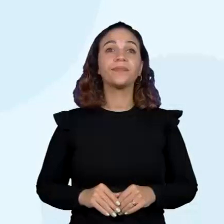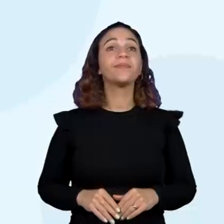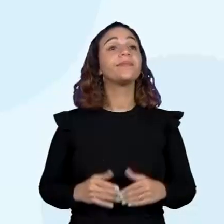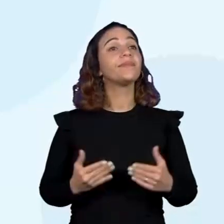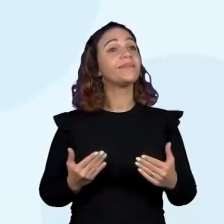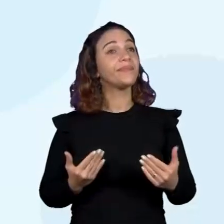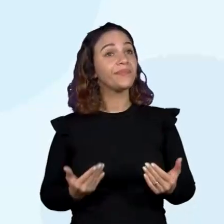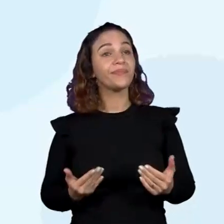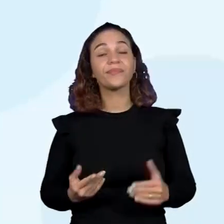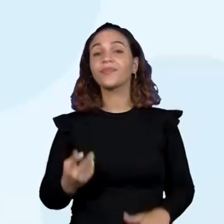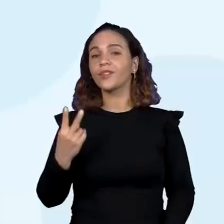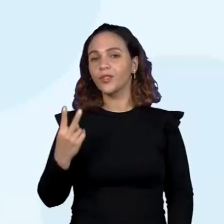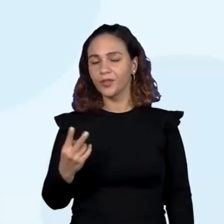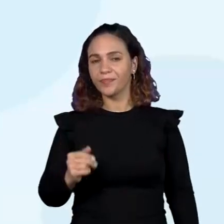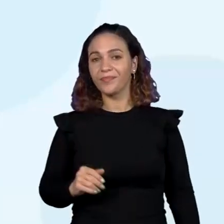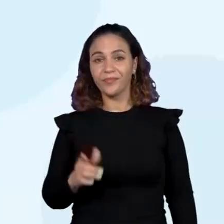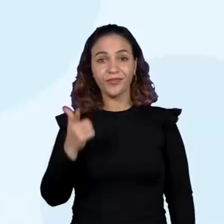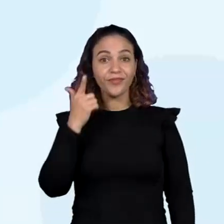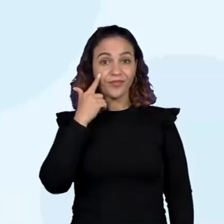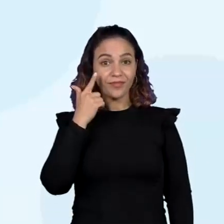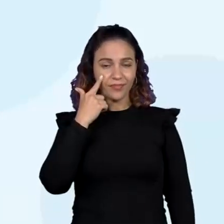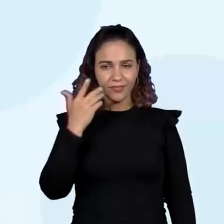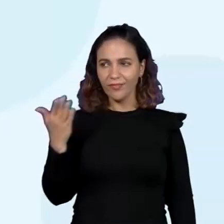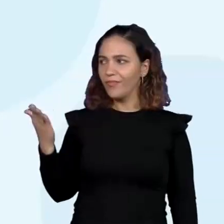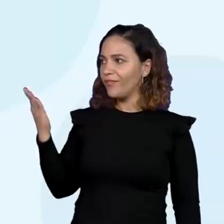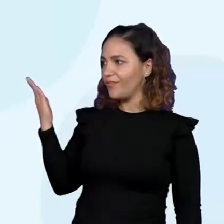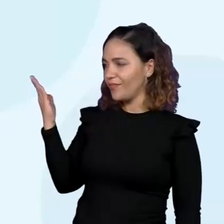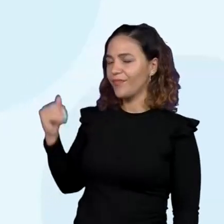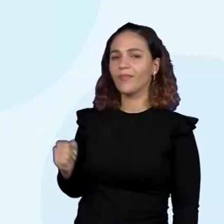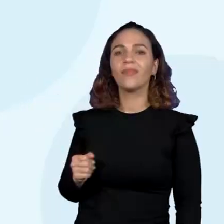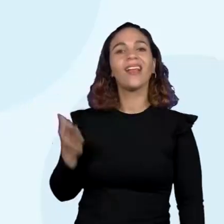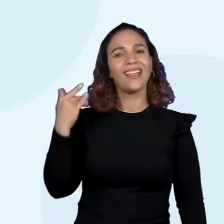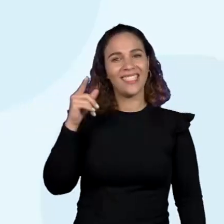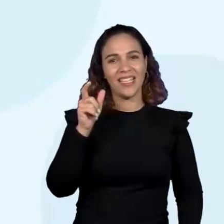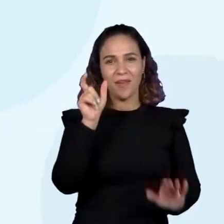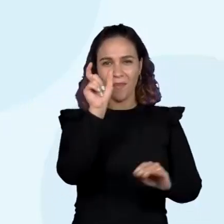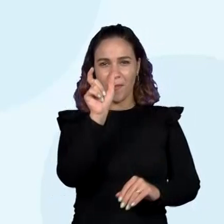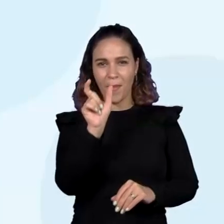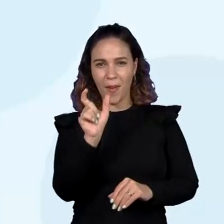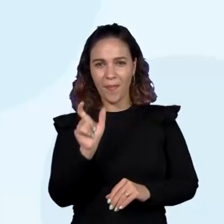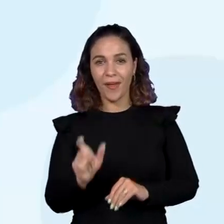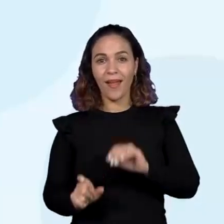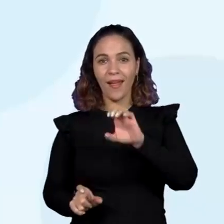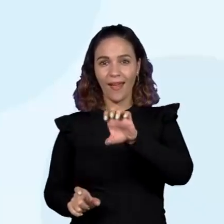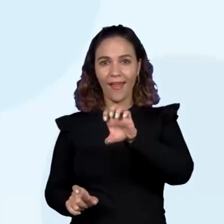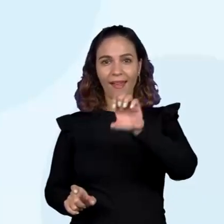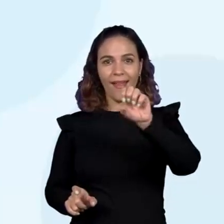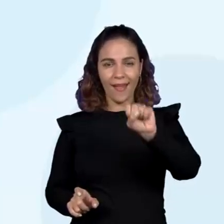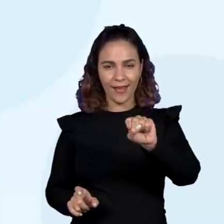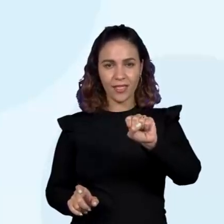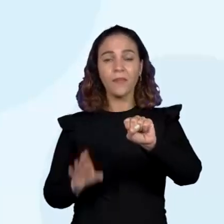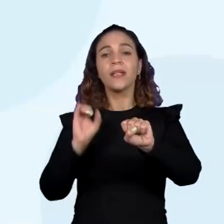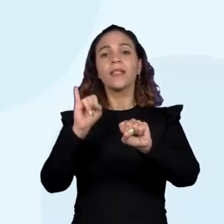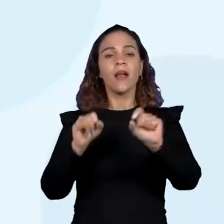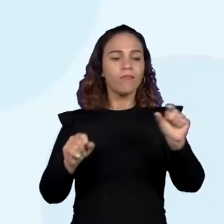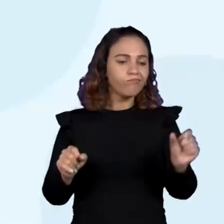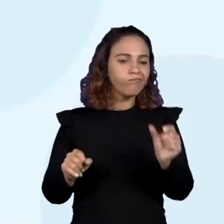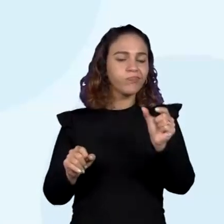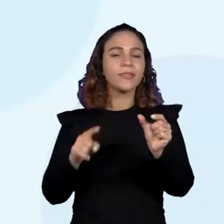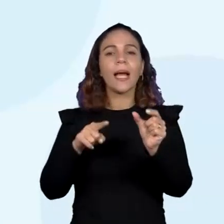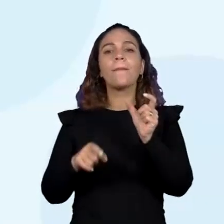Número 2. Veja o que acontece se combinarmos os